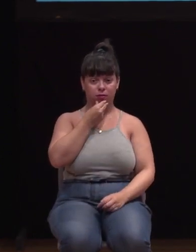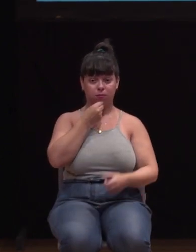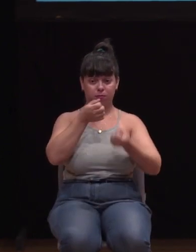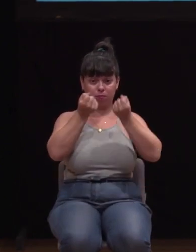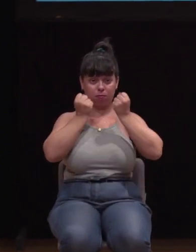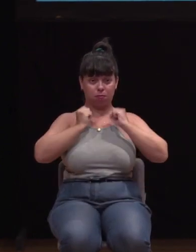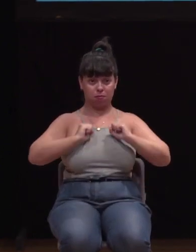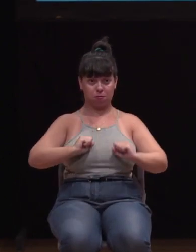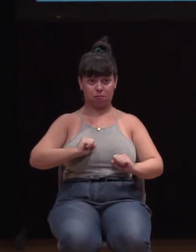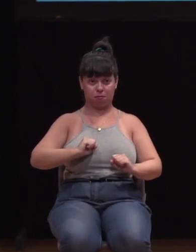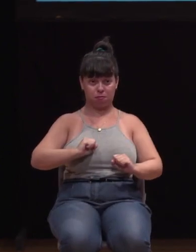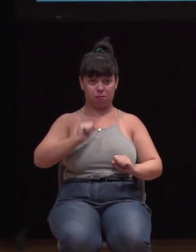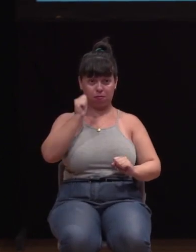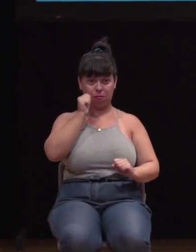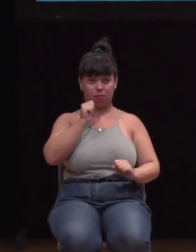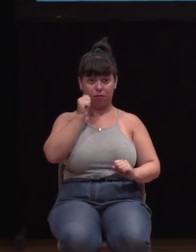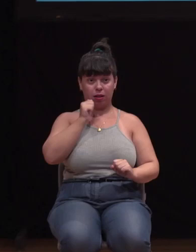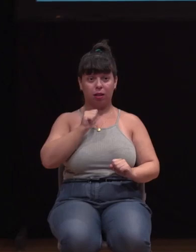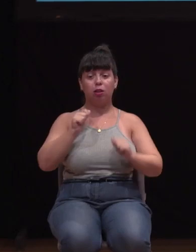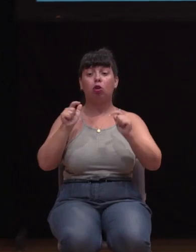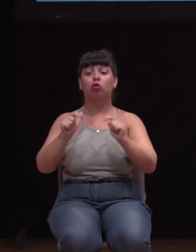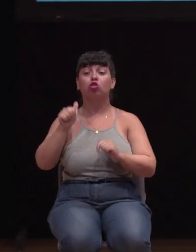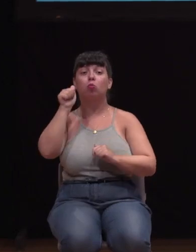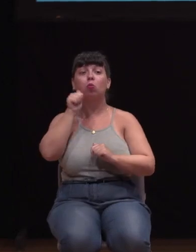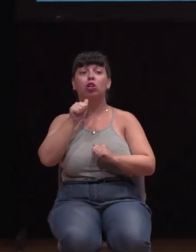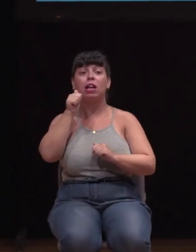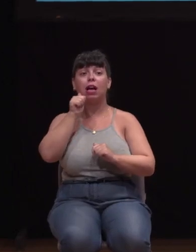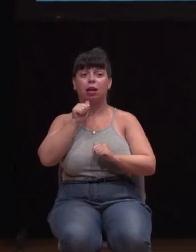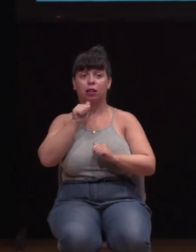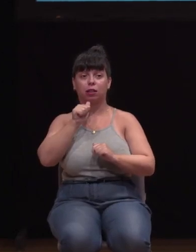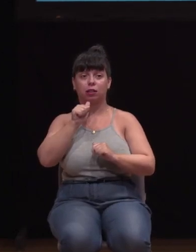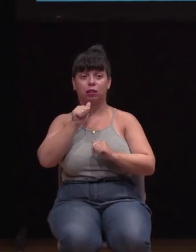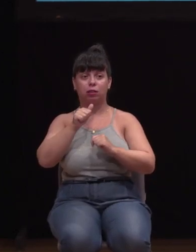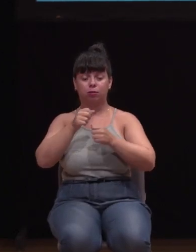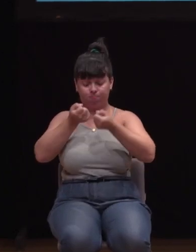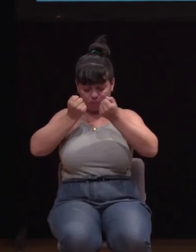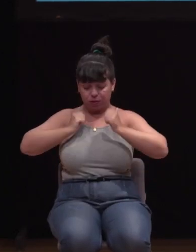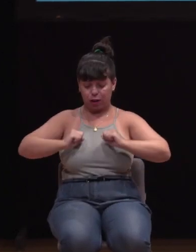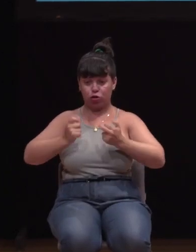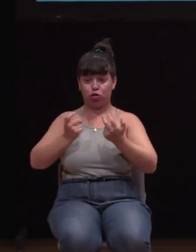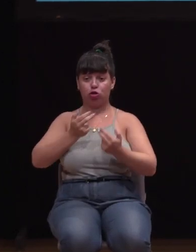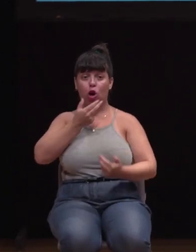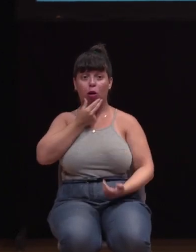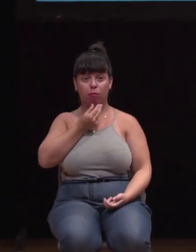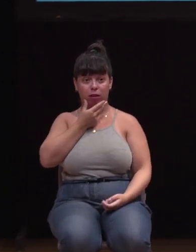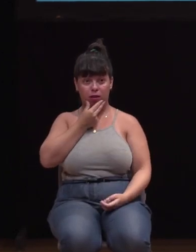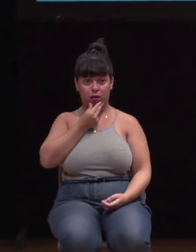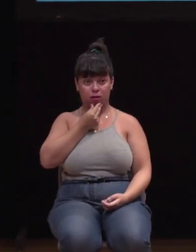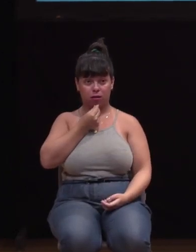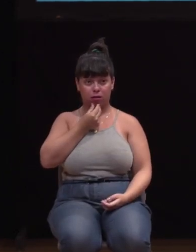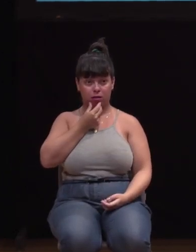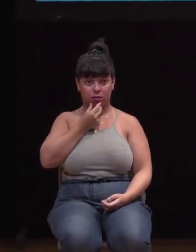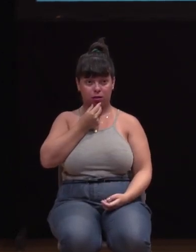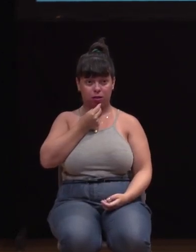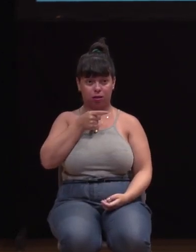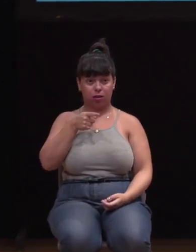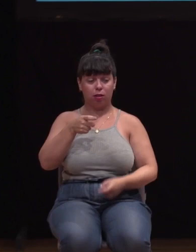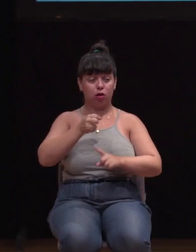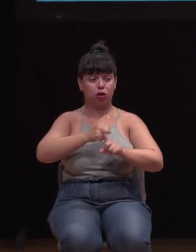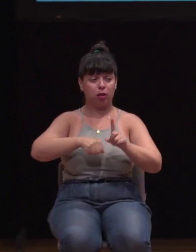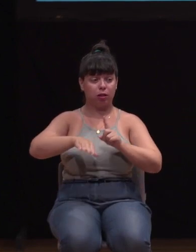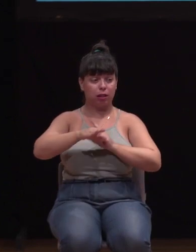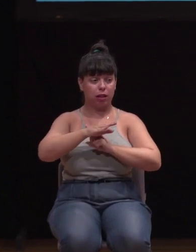mulher. E onde estão as mulheres que se transvestem de homens? Será que a nossa sociedade é tão